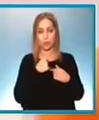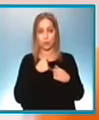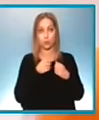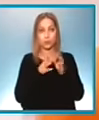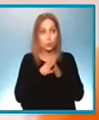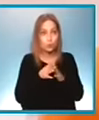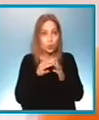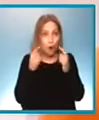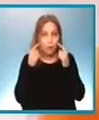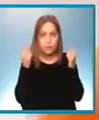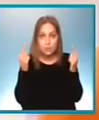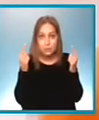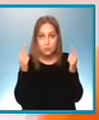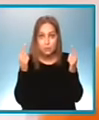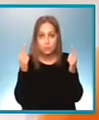ficaram assim,